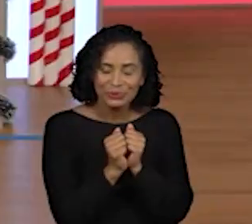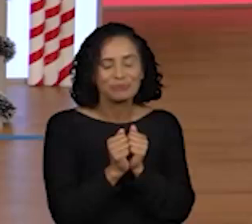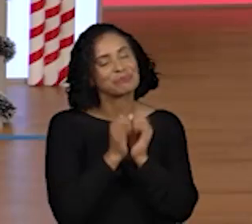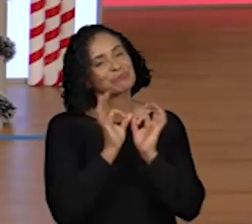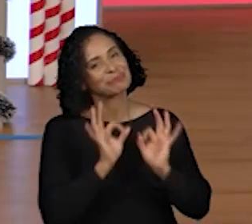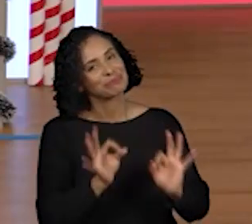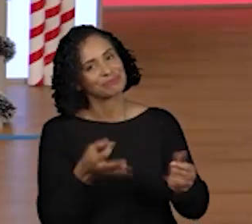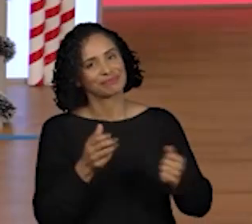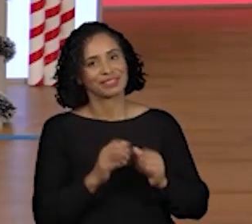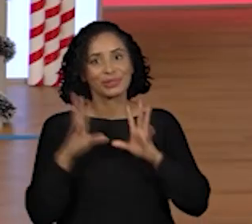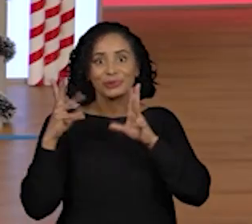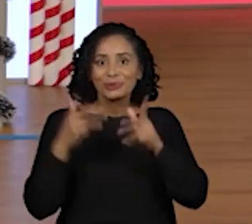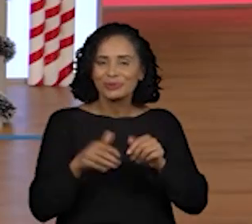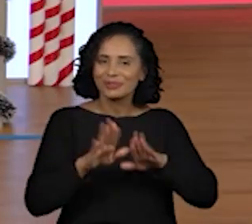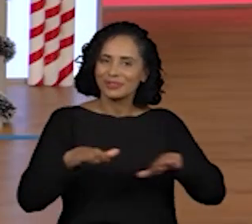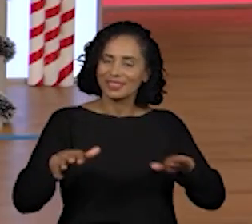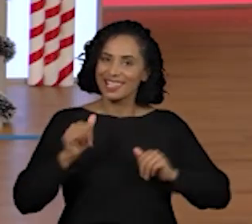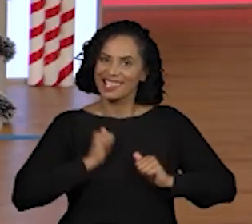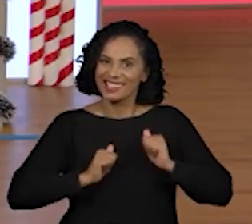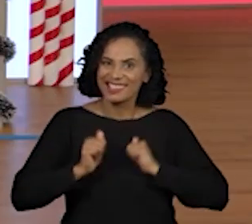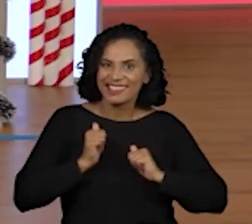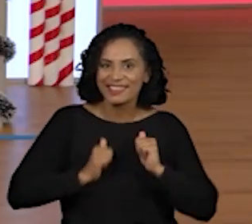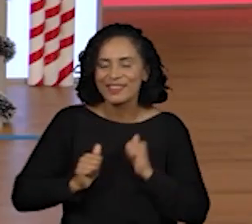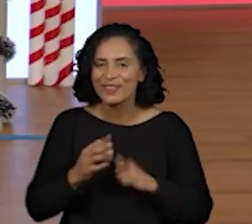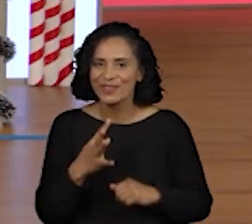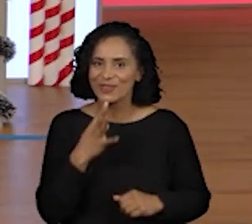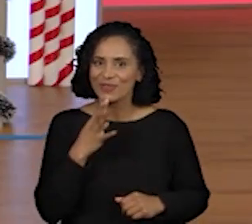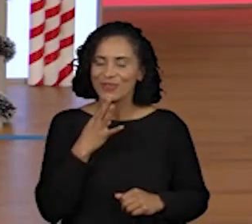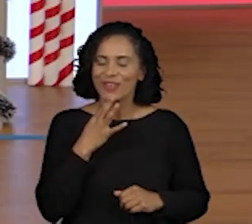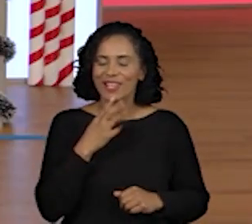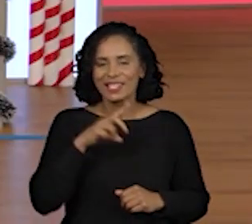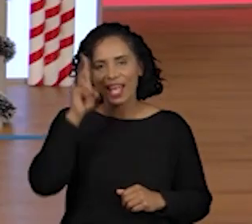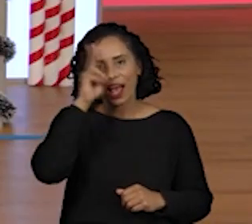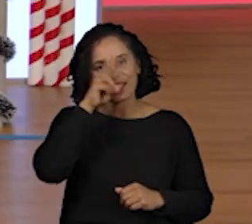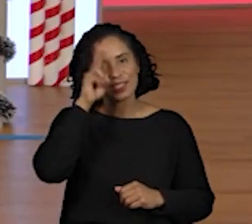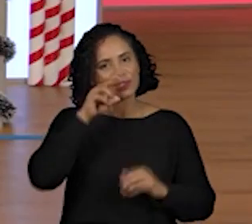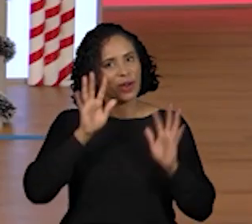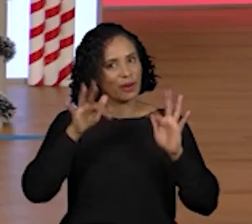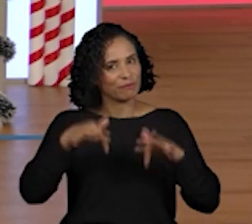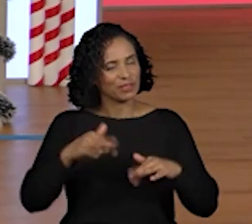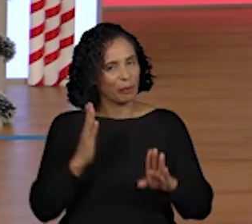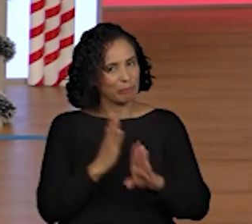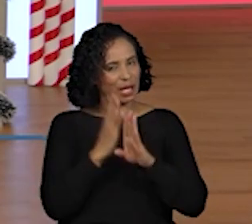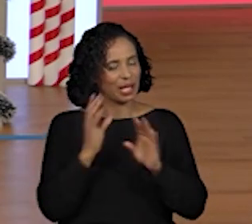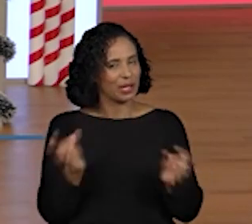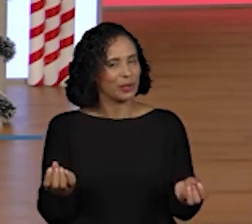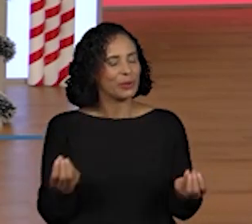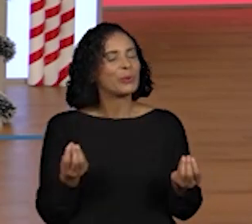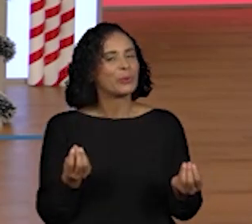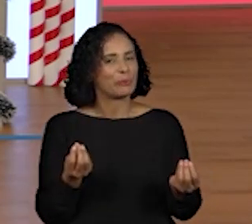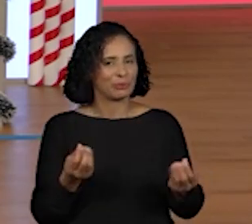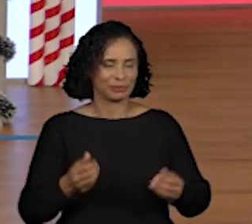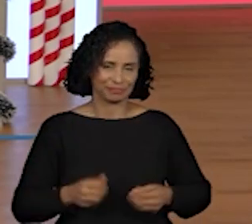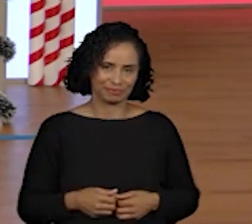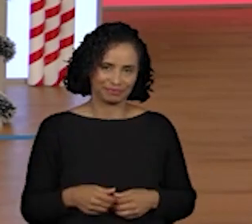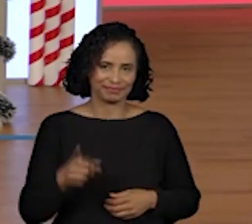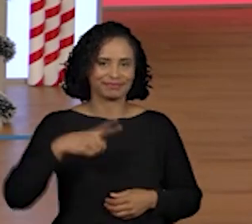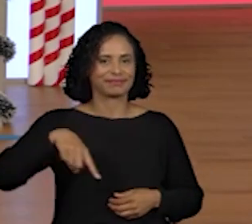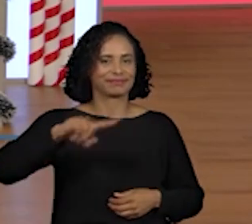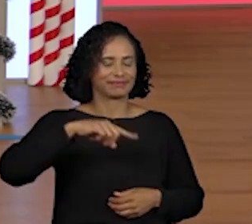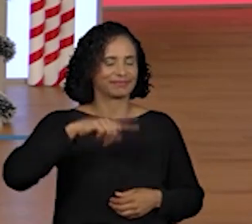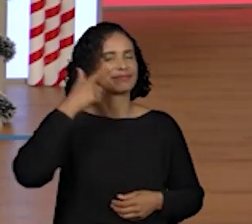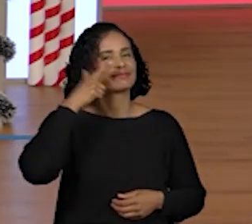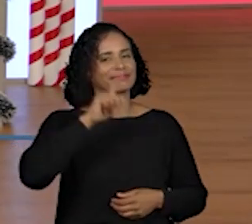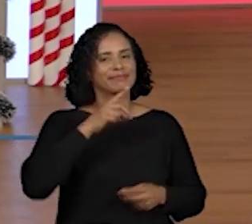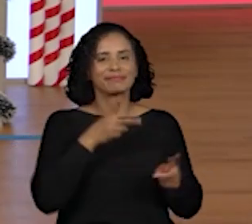é, todos ansiosos para saberem. Pois é, a história se encerrou, conseguimos saber mais